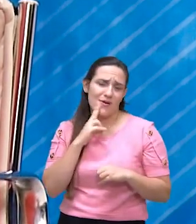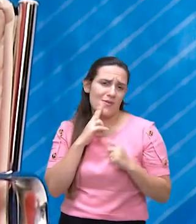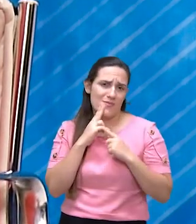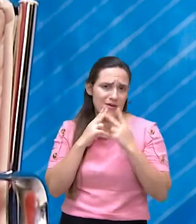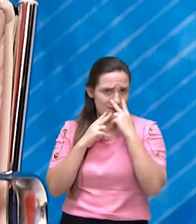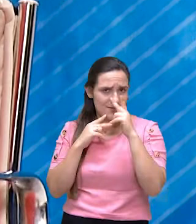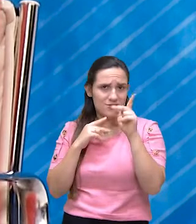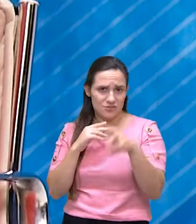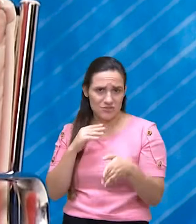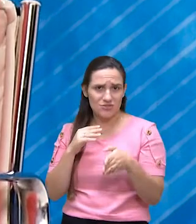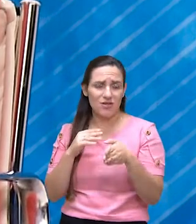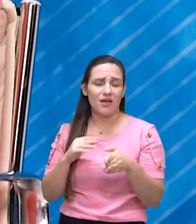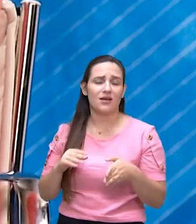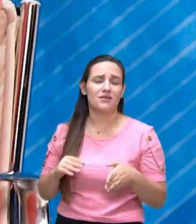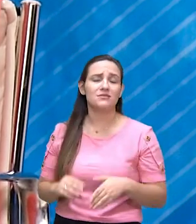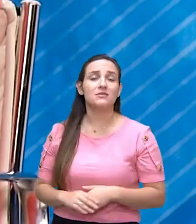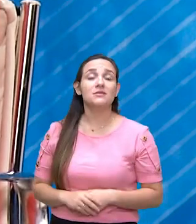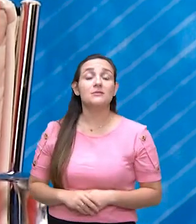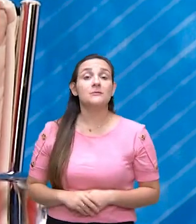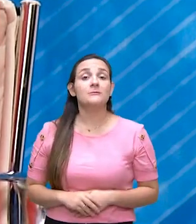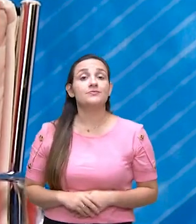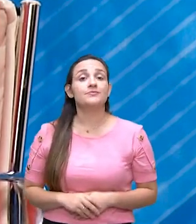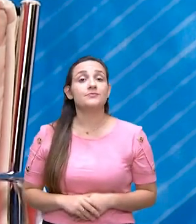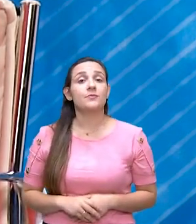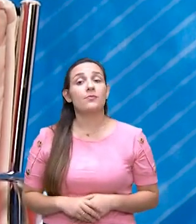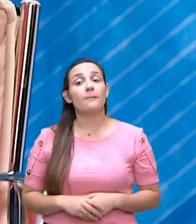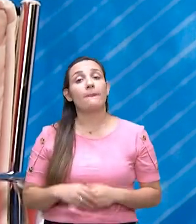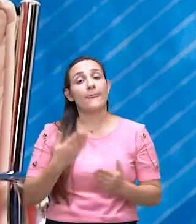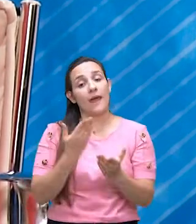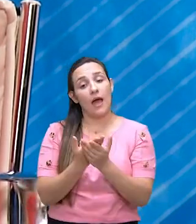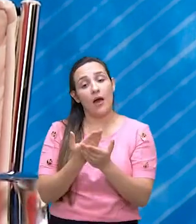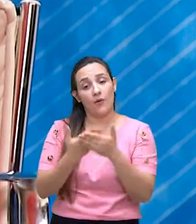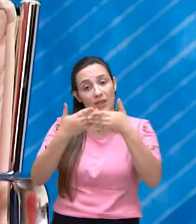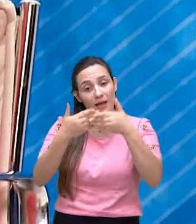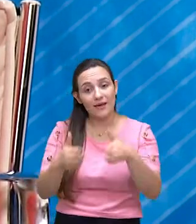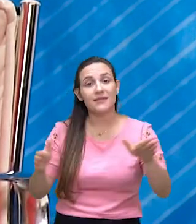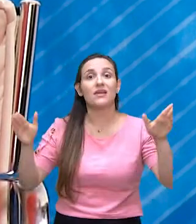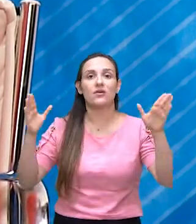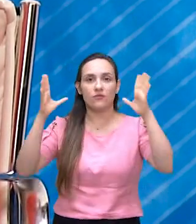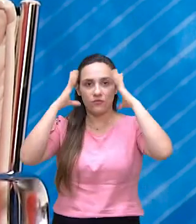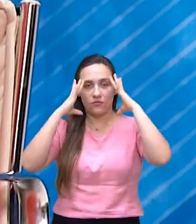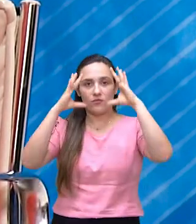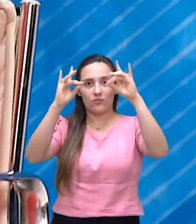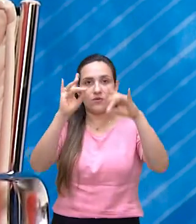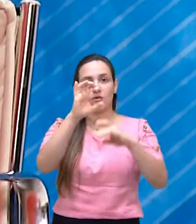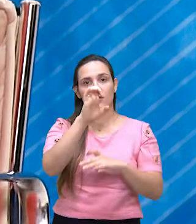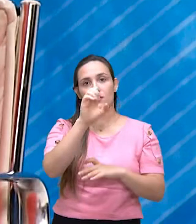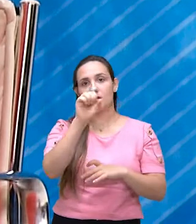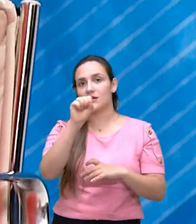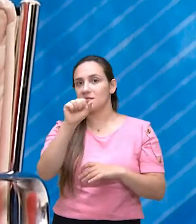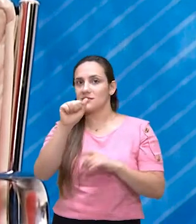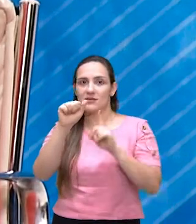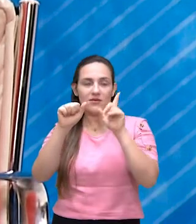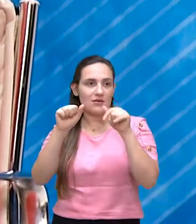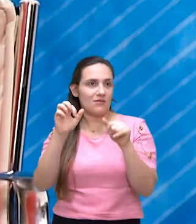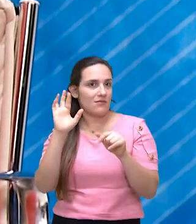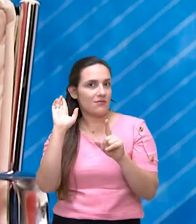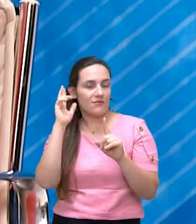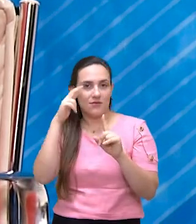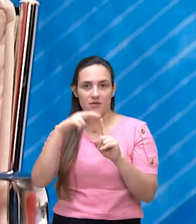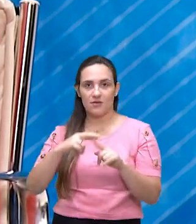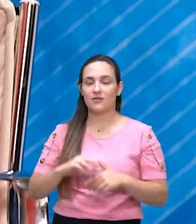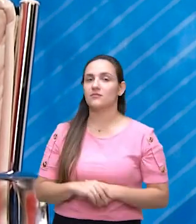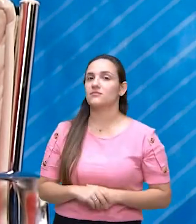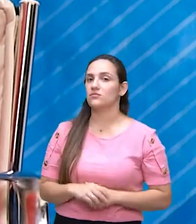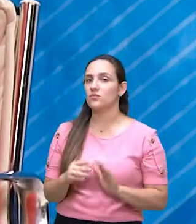isso faz parte agora desse desse novo normal e a aula inaugural da ESA que é o que abre o calendário